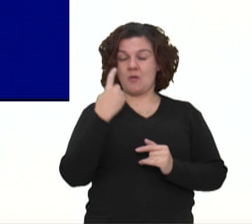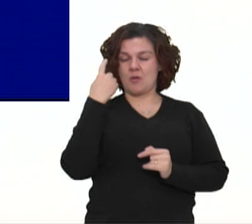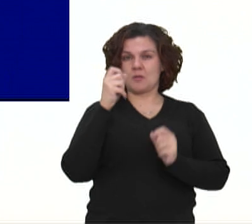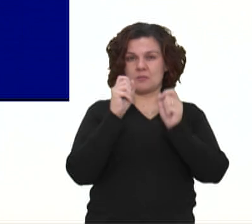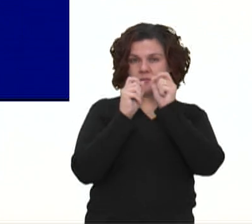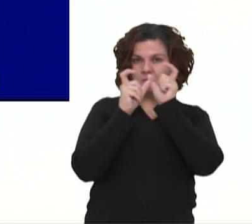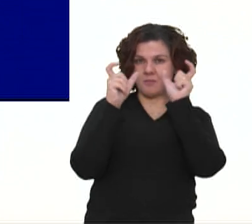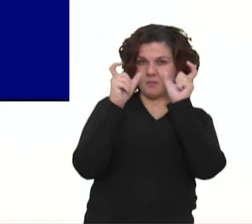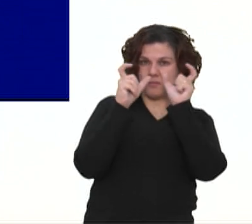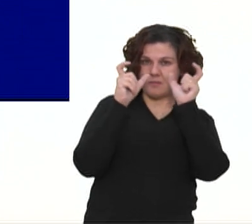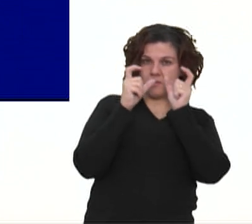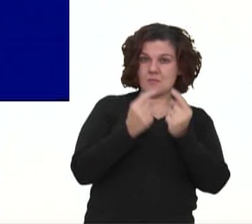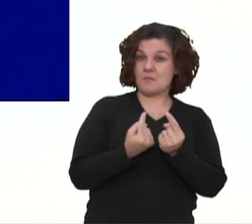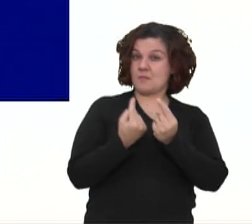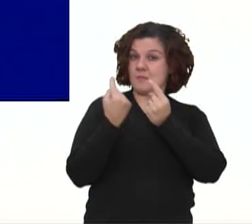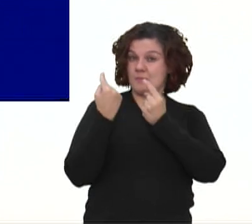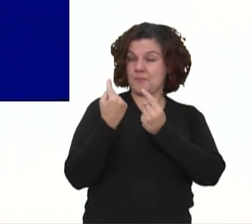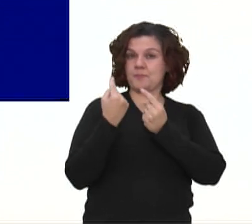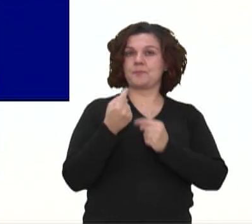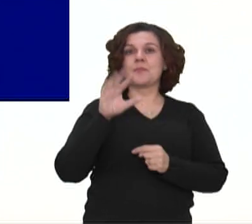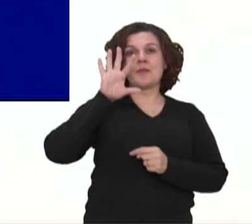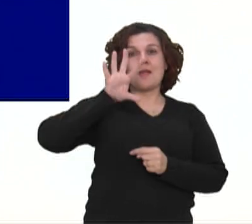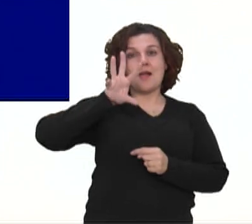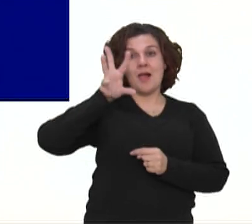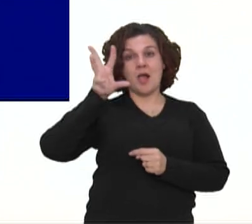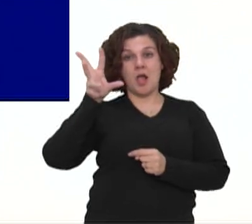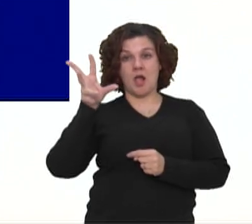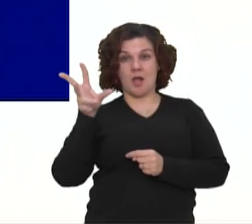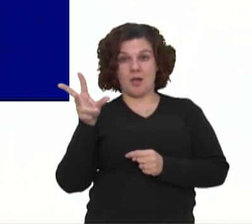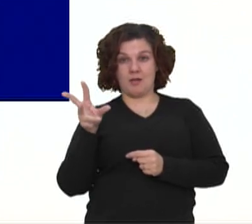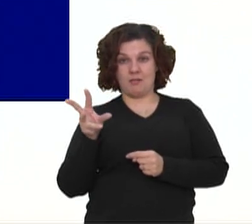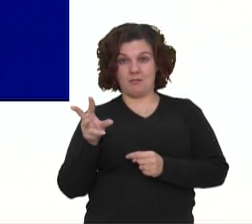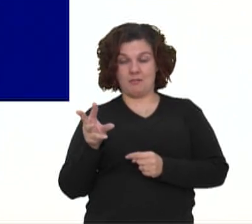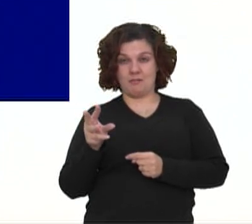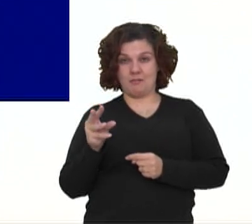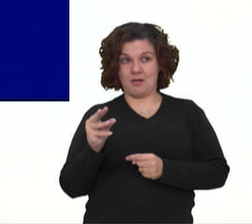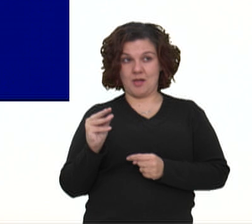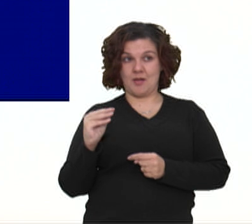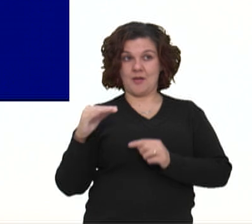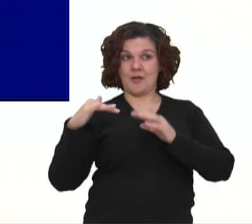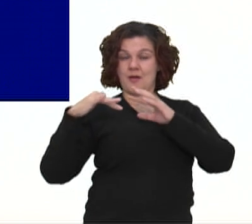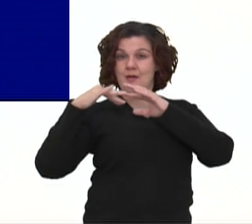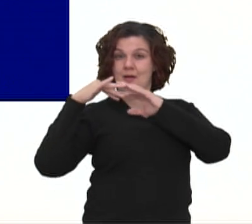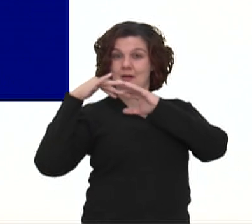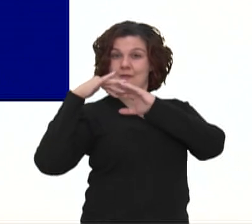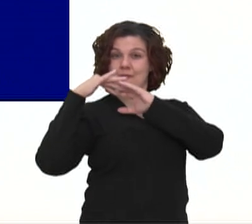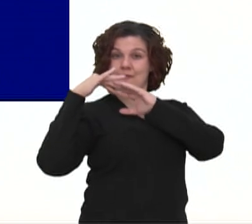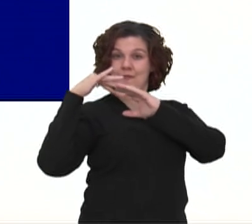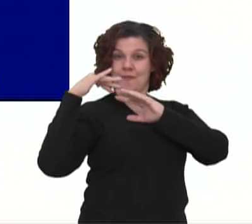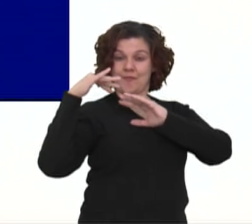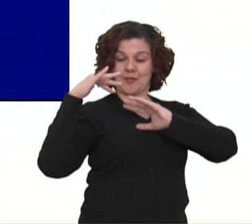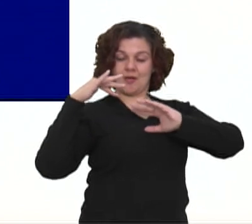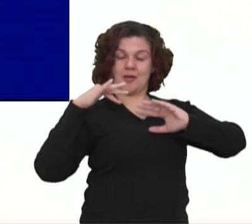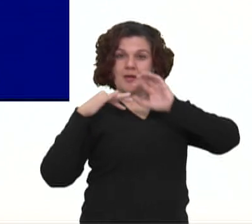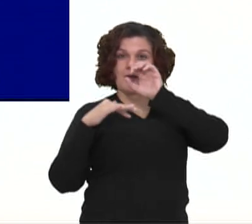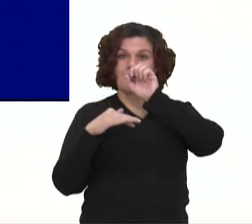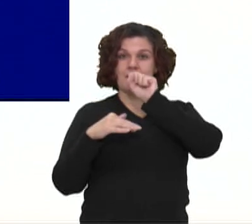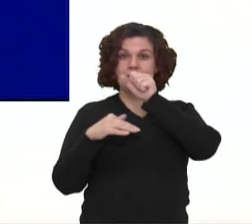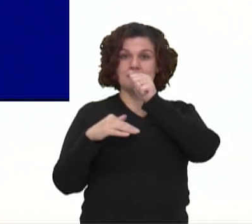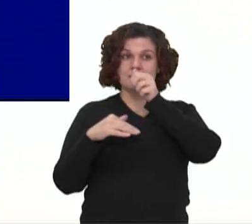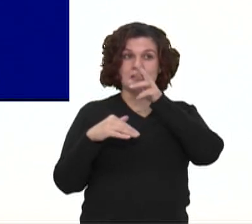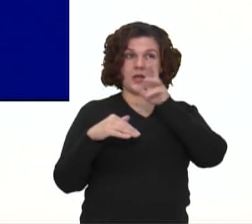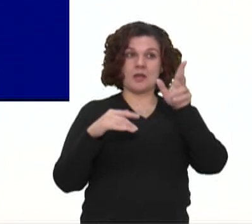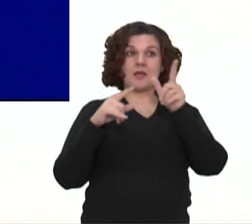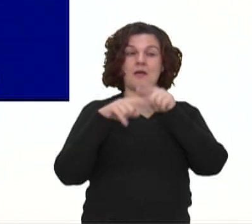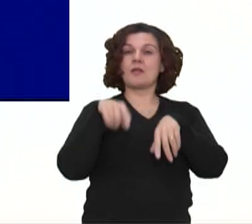né, você vai ver que a África ali, no local onde era o Saara, né, onde é o Saara, era um local